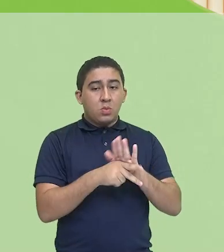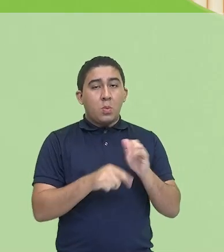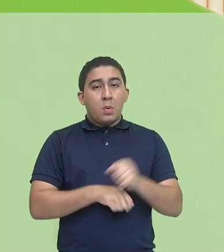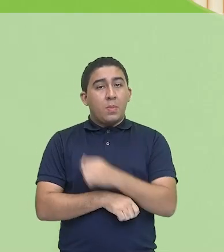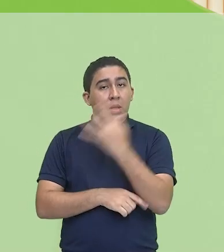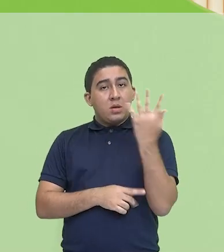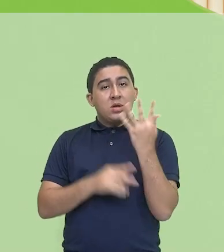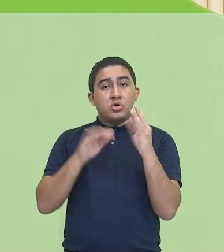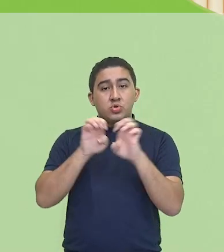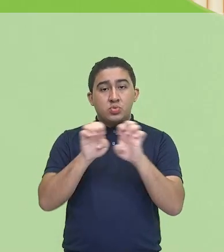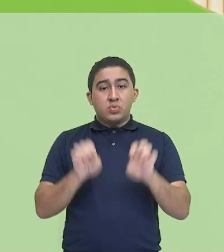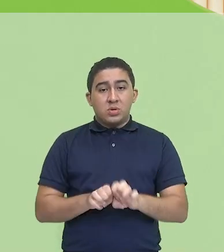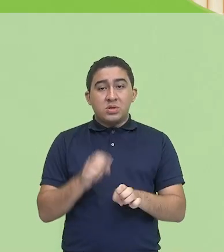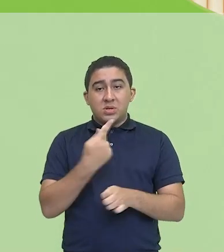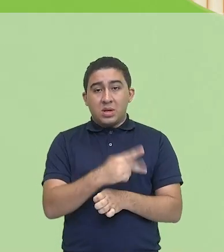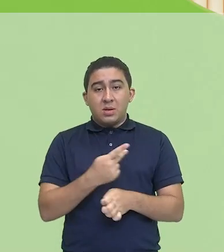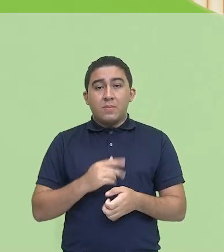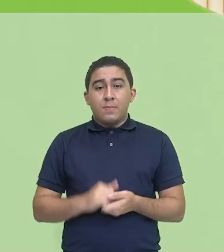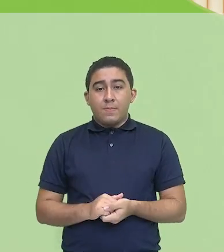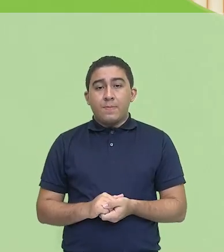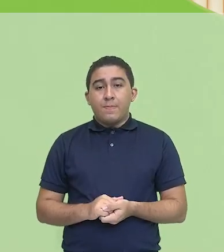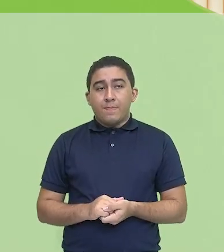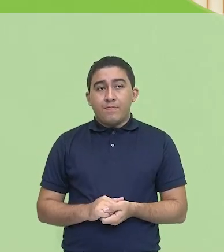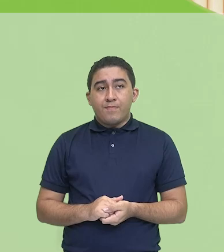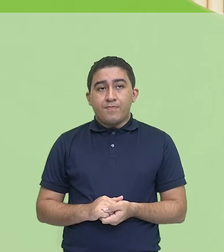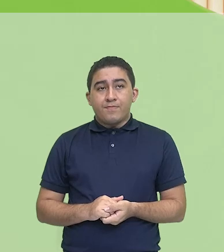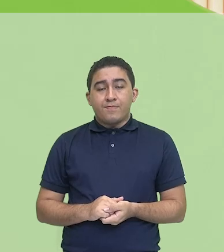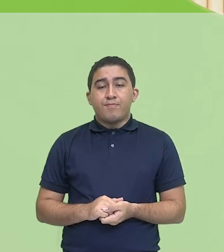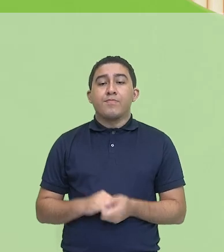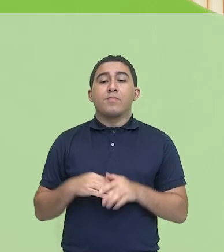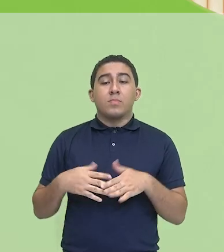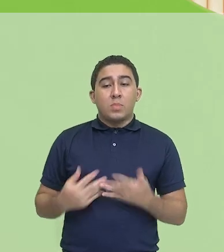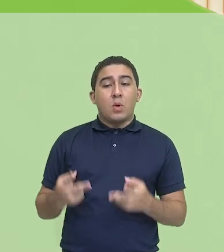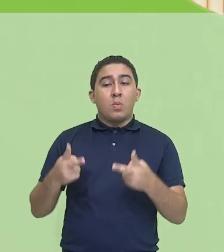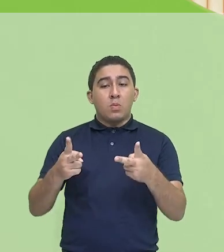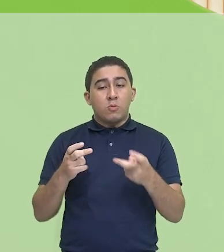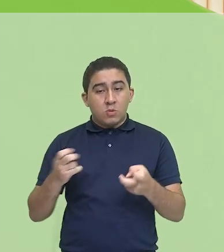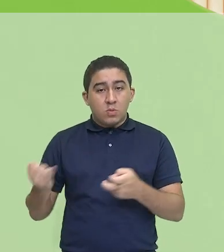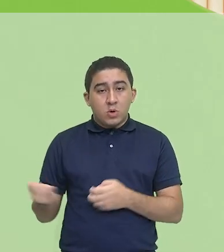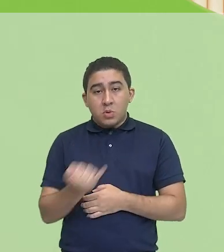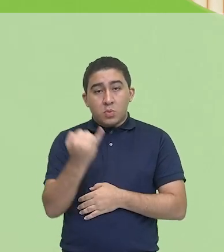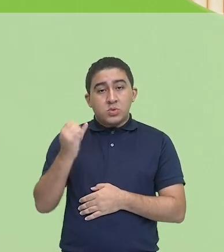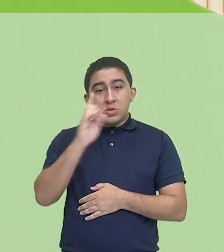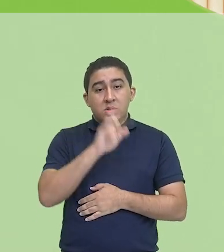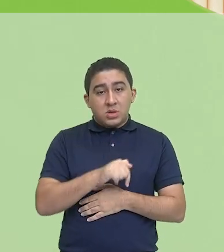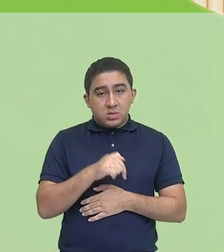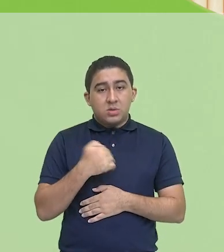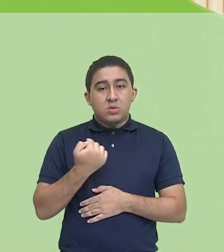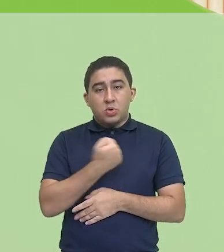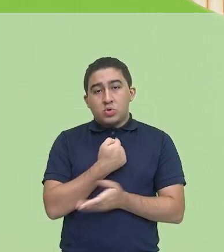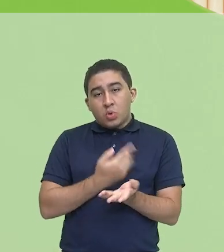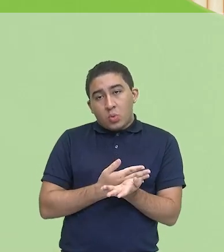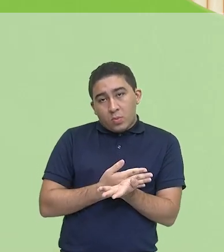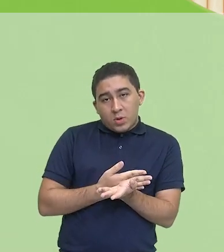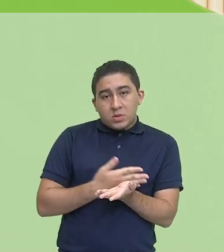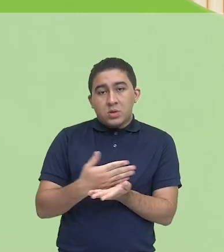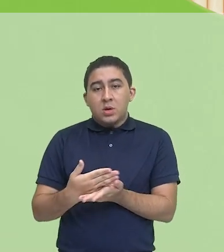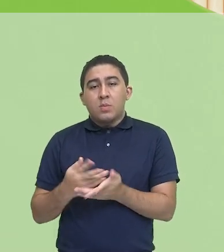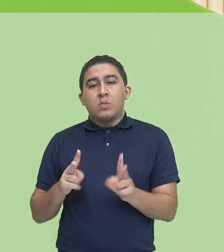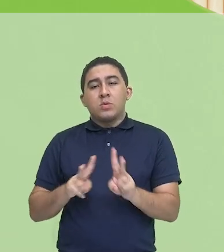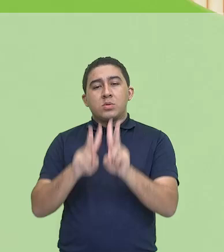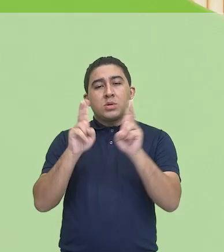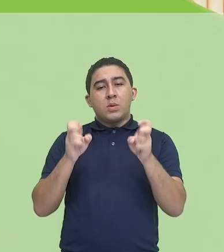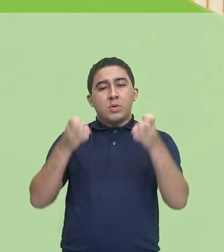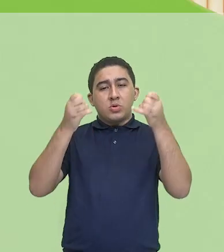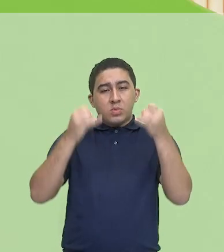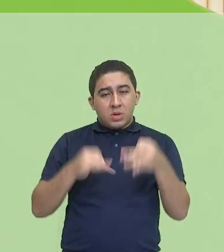sua estrutura. Então, percebam aí a importância da fotossíntese, né? A gente começou a falar de